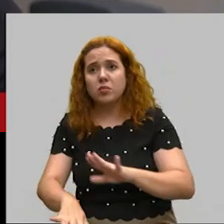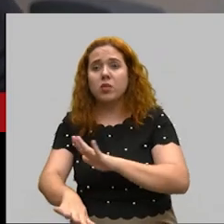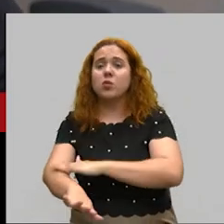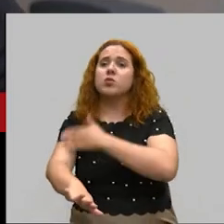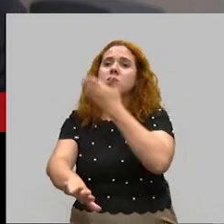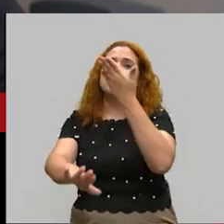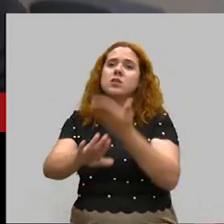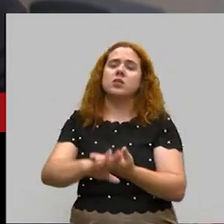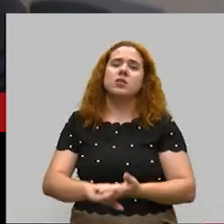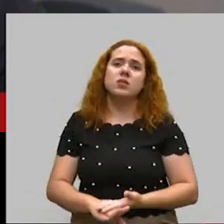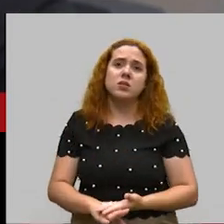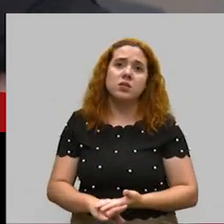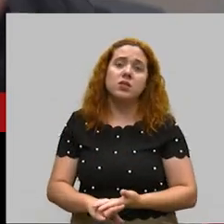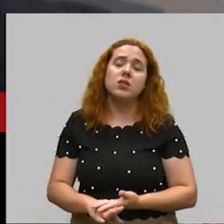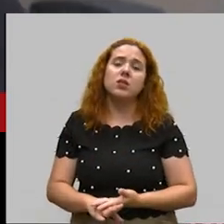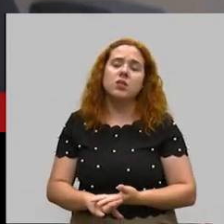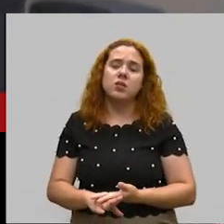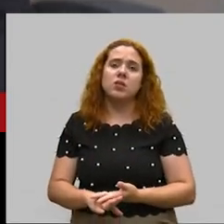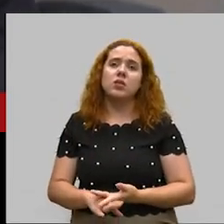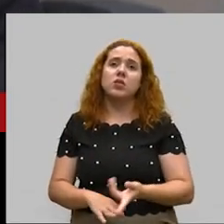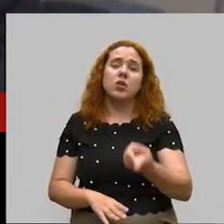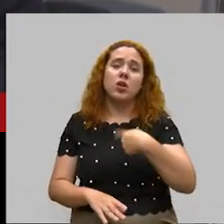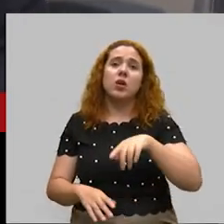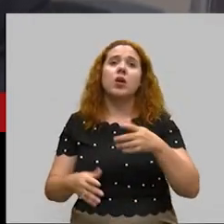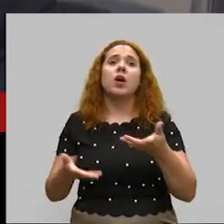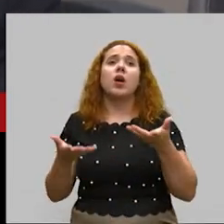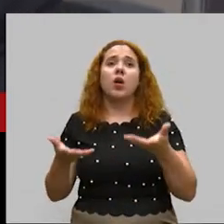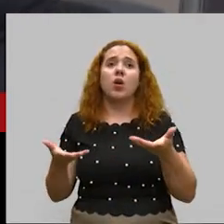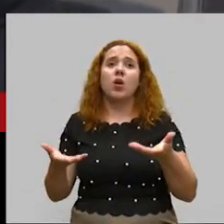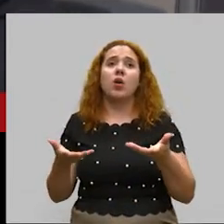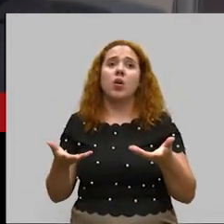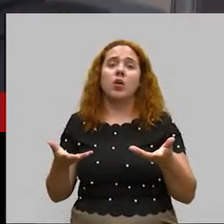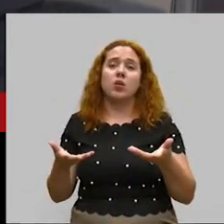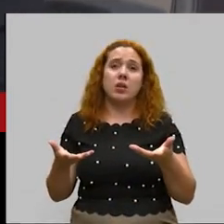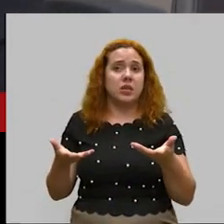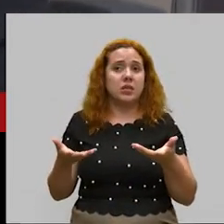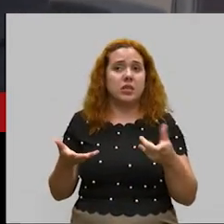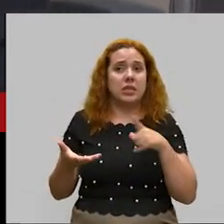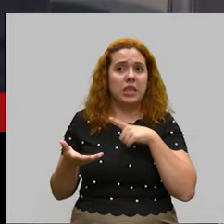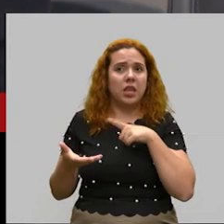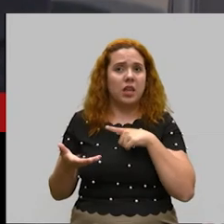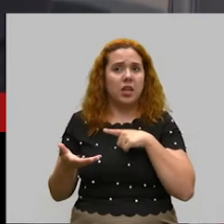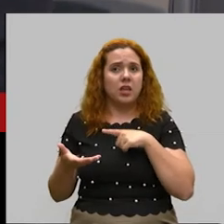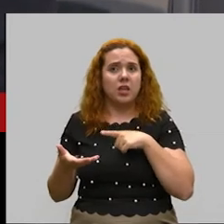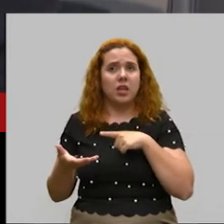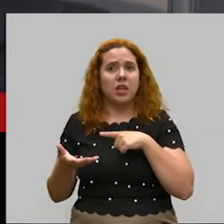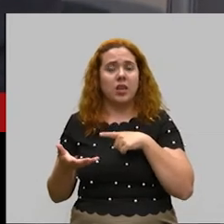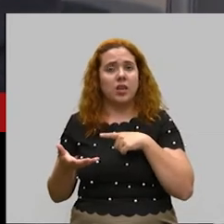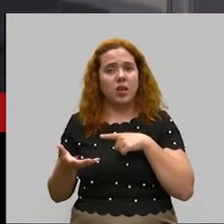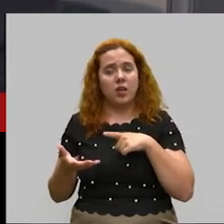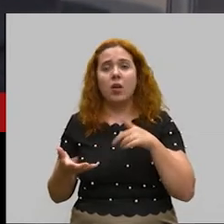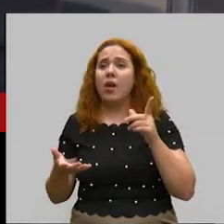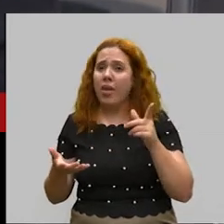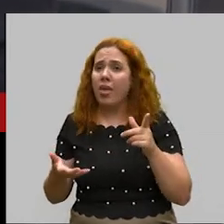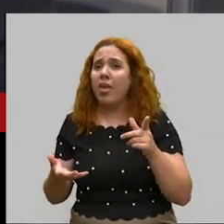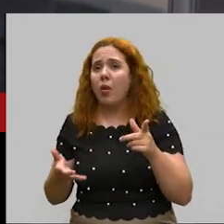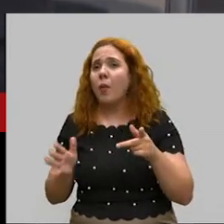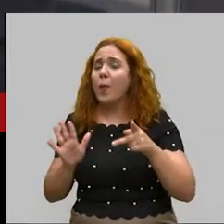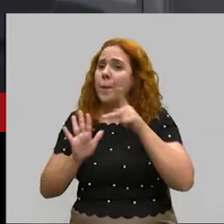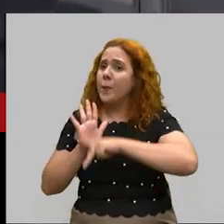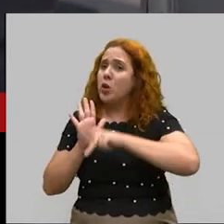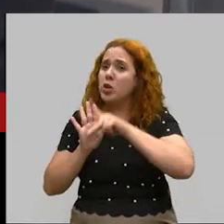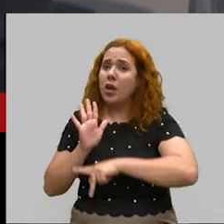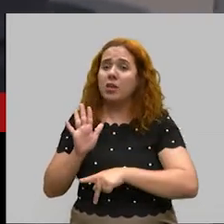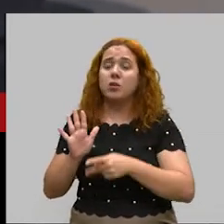inteiro por isso o que nós temos aqui é uma proposta palpável que leva